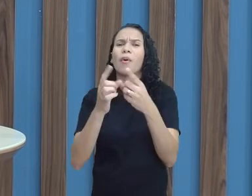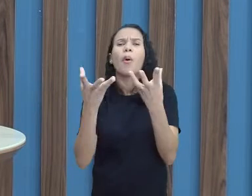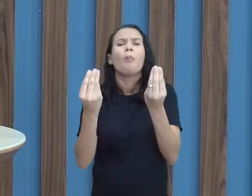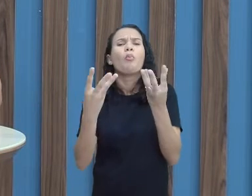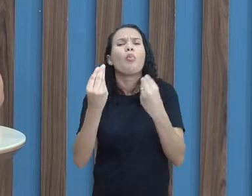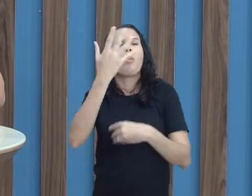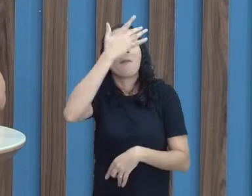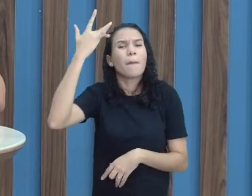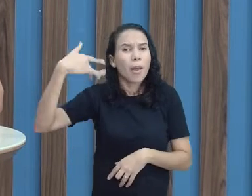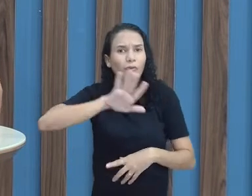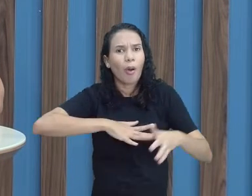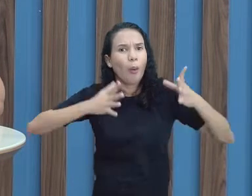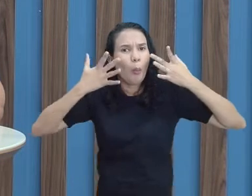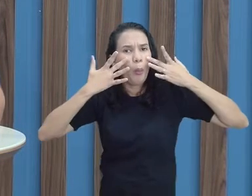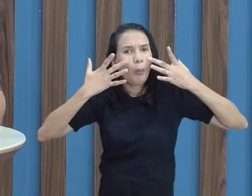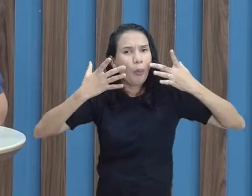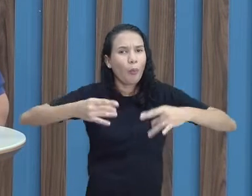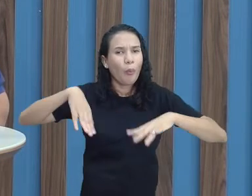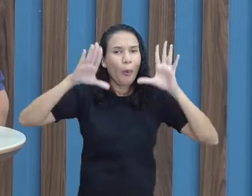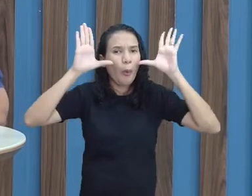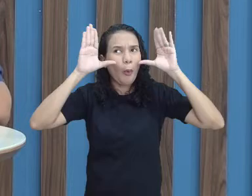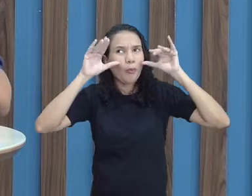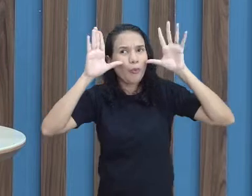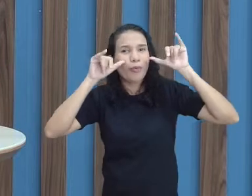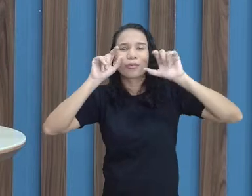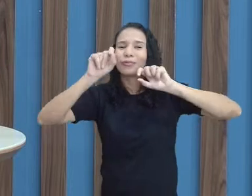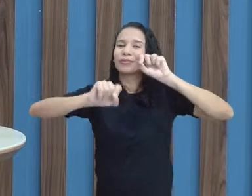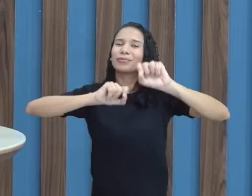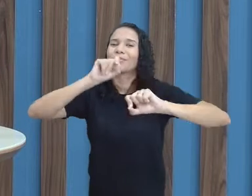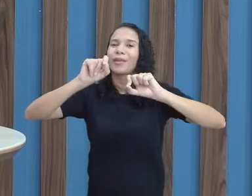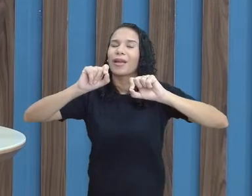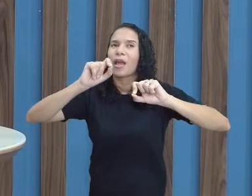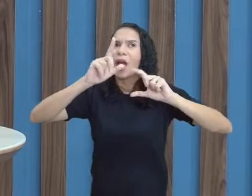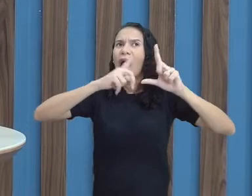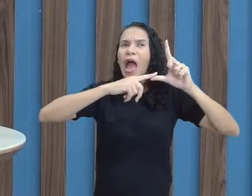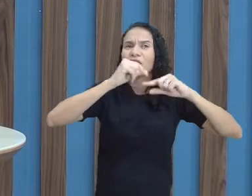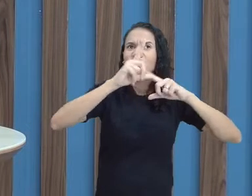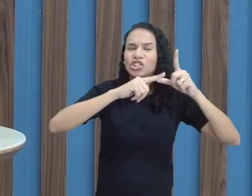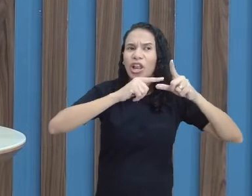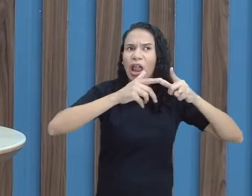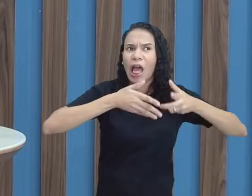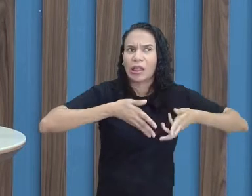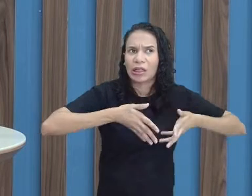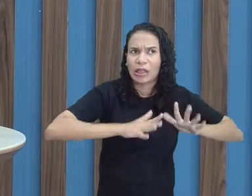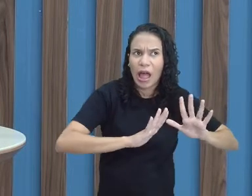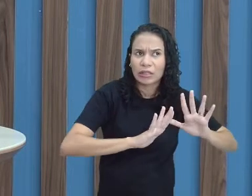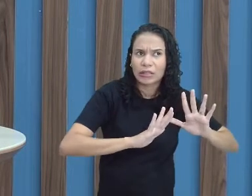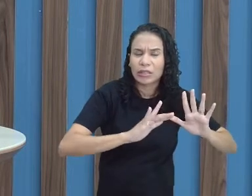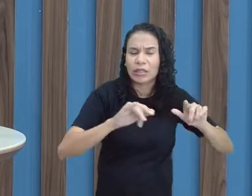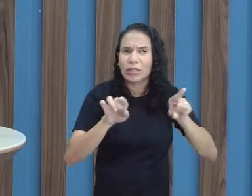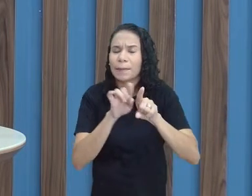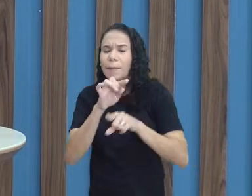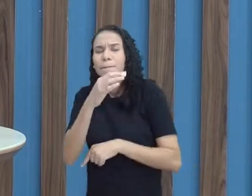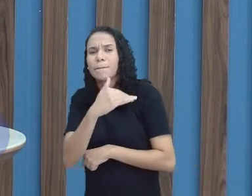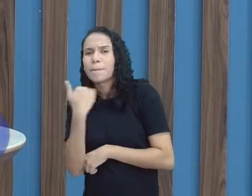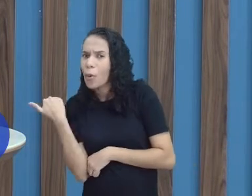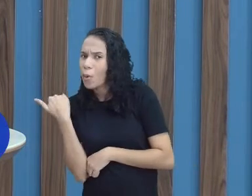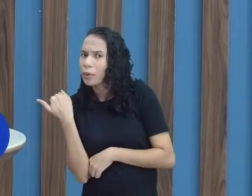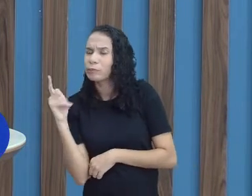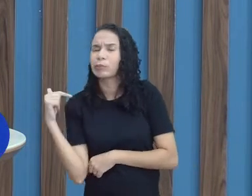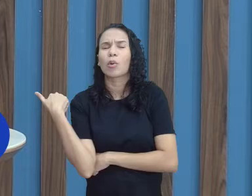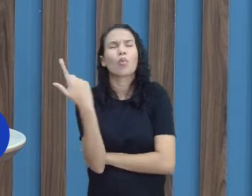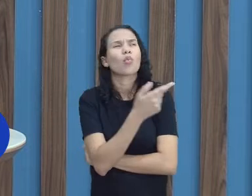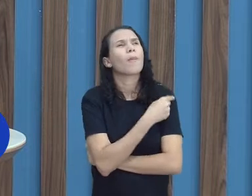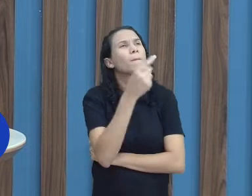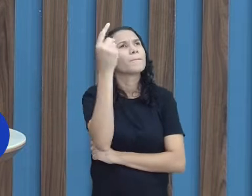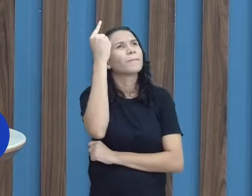gente atento, curioso, em relação à questão. A estrela nasce e a estrela morre. E aí a gente começa a